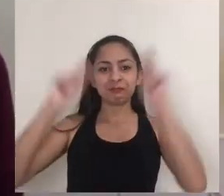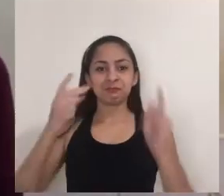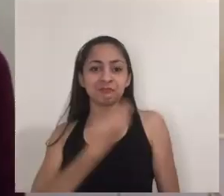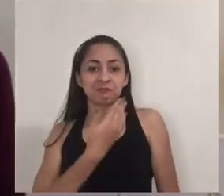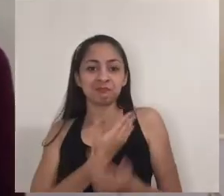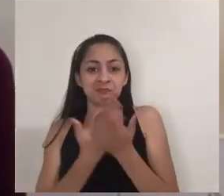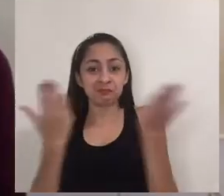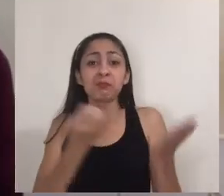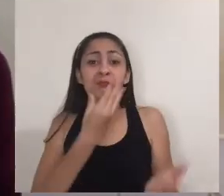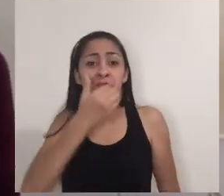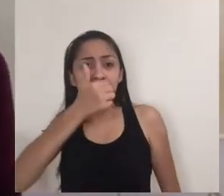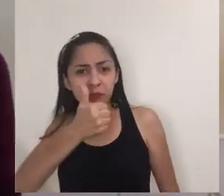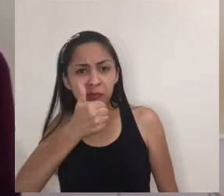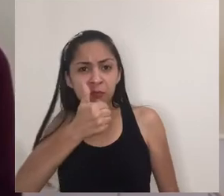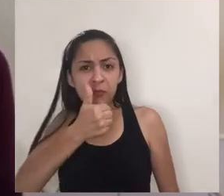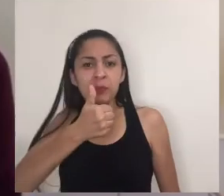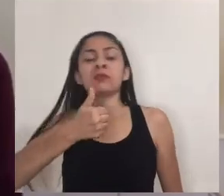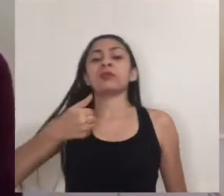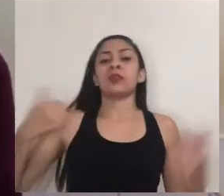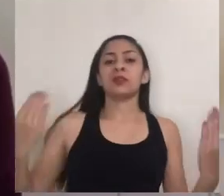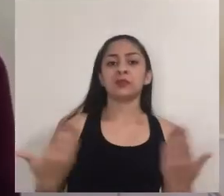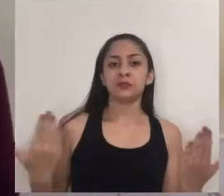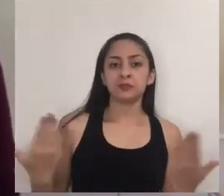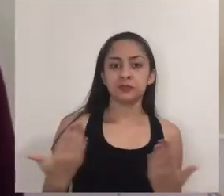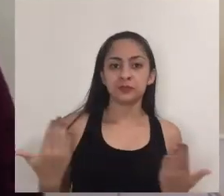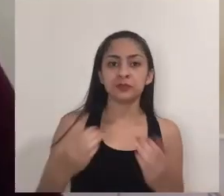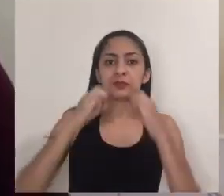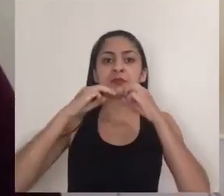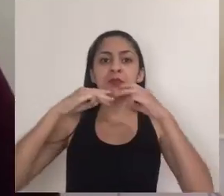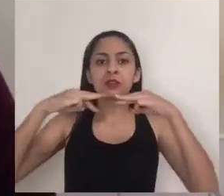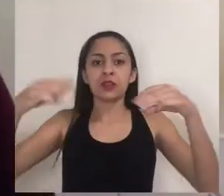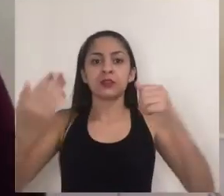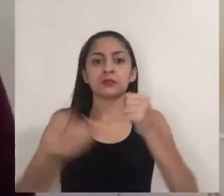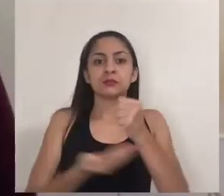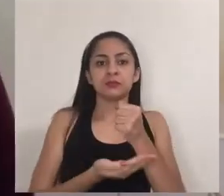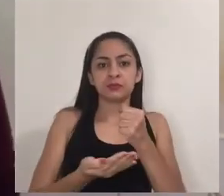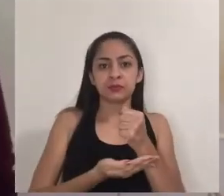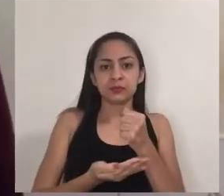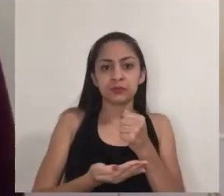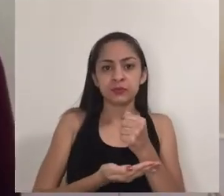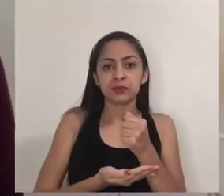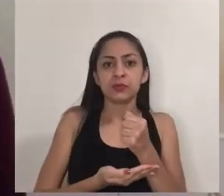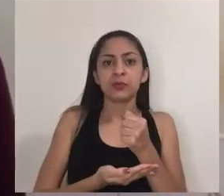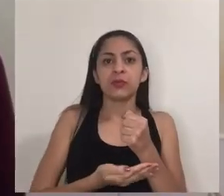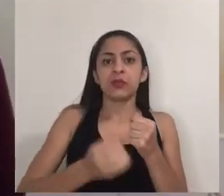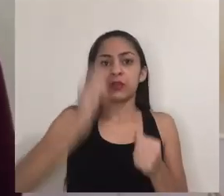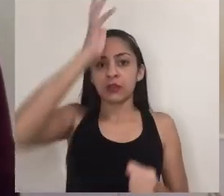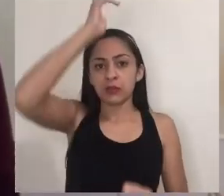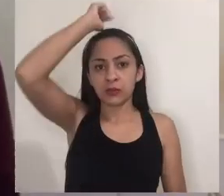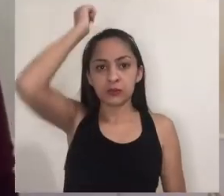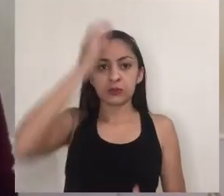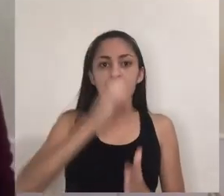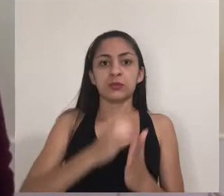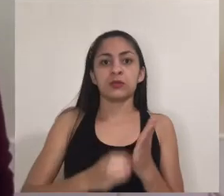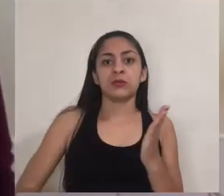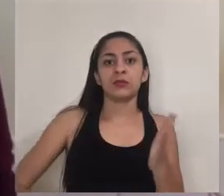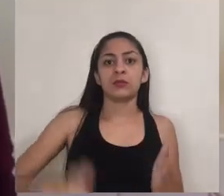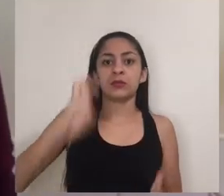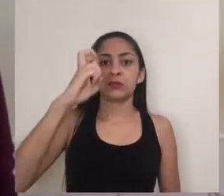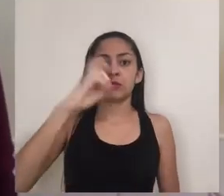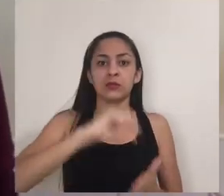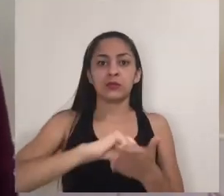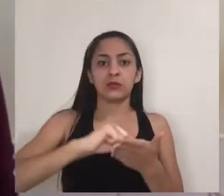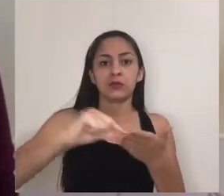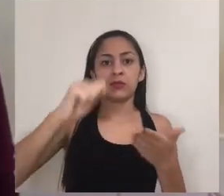Graça e paz, irmãos, tudo bem com vocês? Bom, a nossa devocional de hoje ela está baseada no texto que se encontra na Epístola de Paulo aos Romanos,